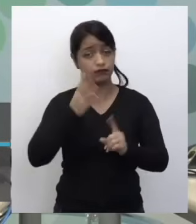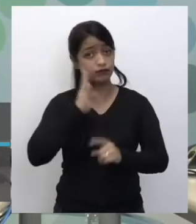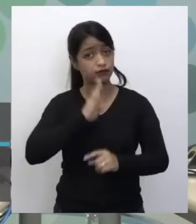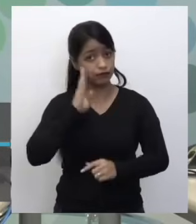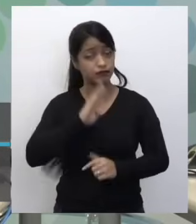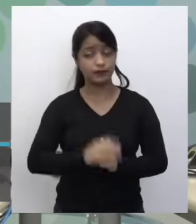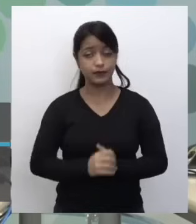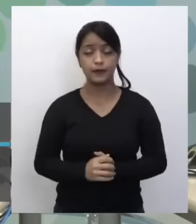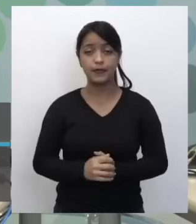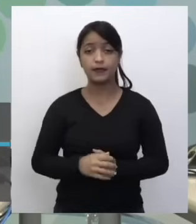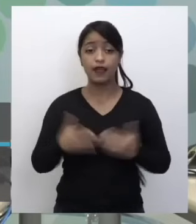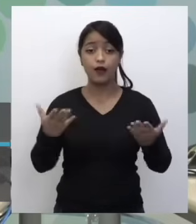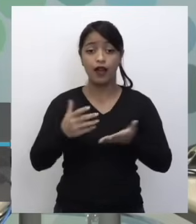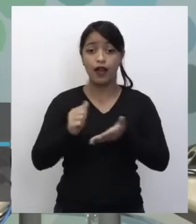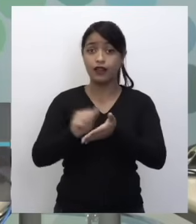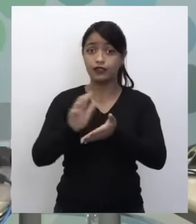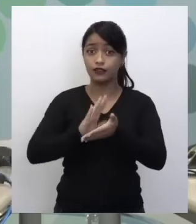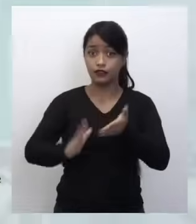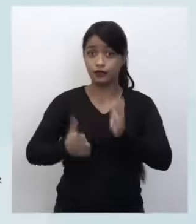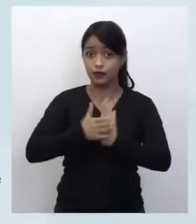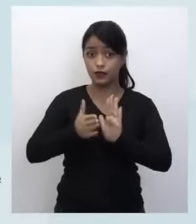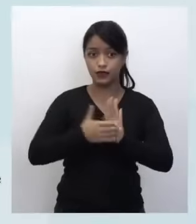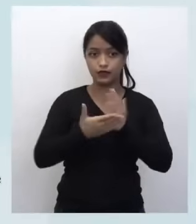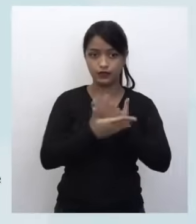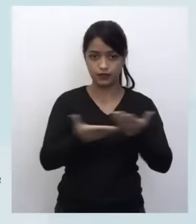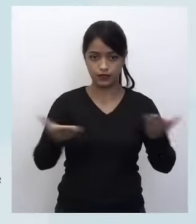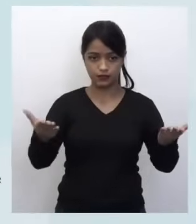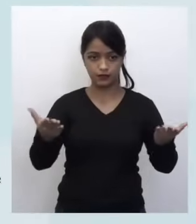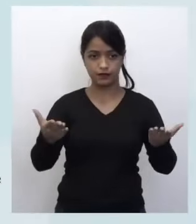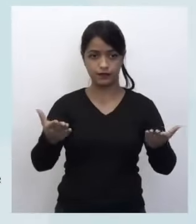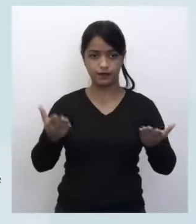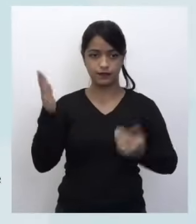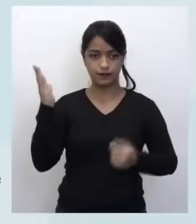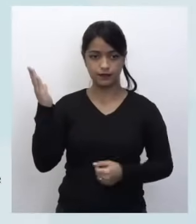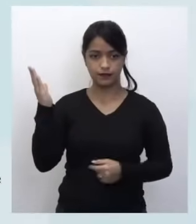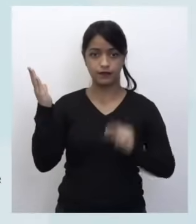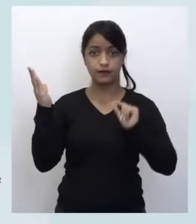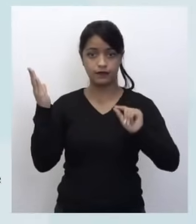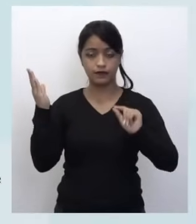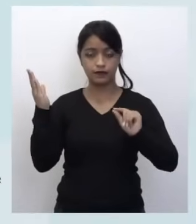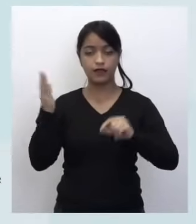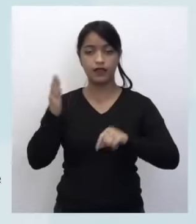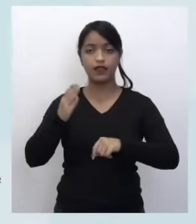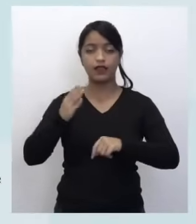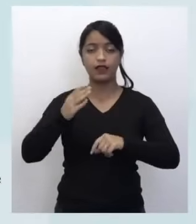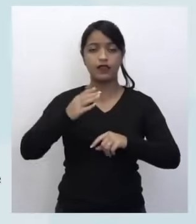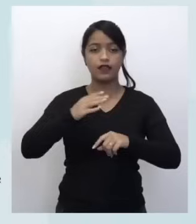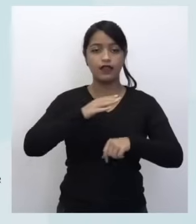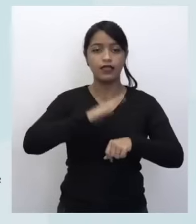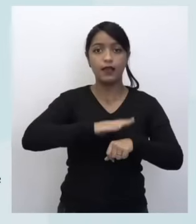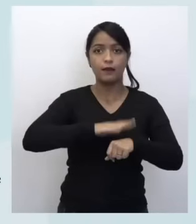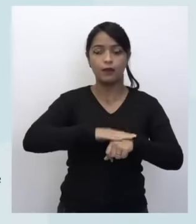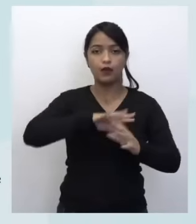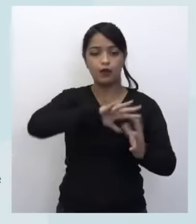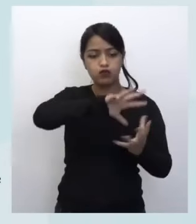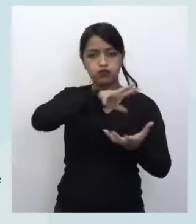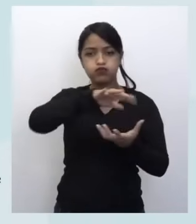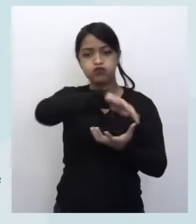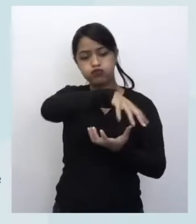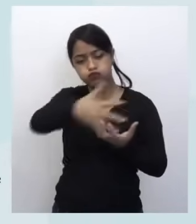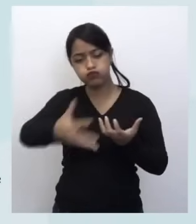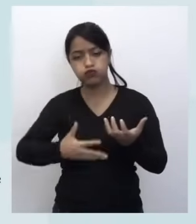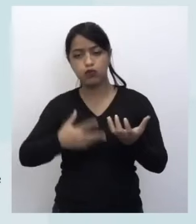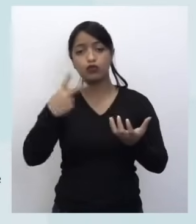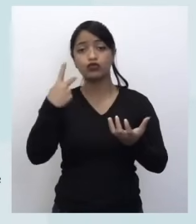uma proposta de uma atividade para vocês que vai aparecer aí na tela, que é o Tempo Atmosférico e o seu lugar de vivência. Essa atividade ela